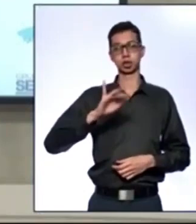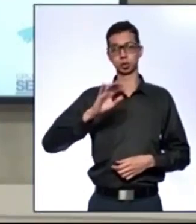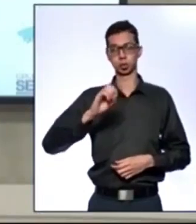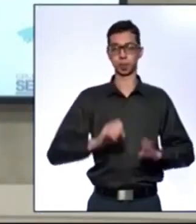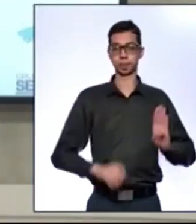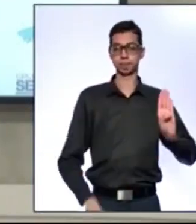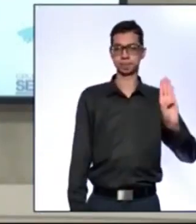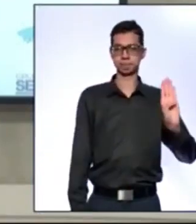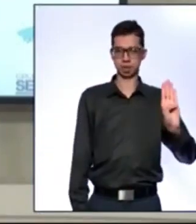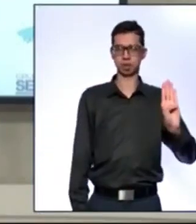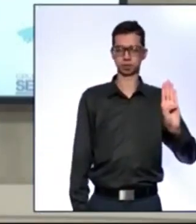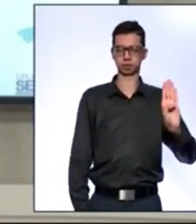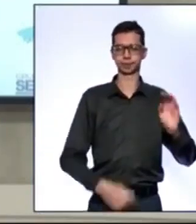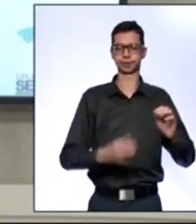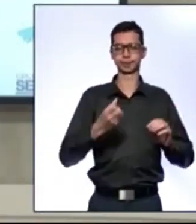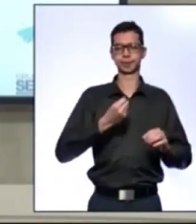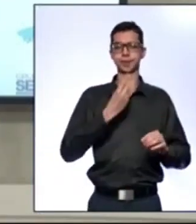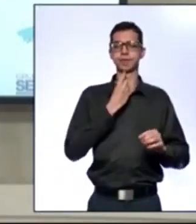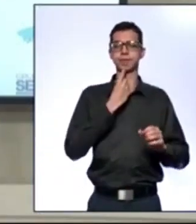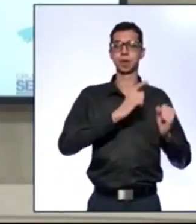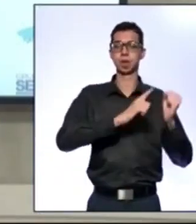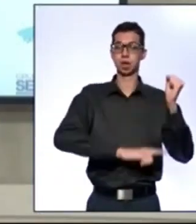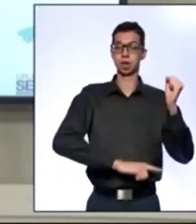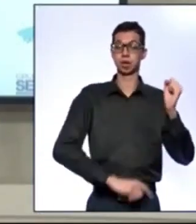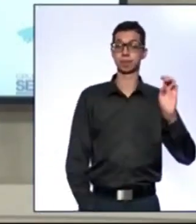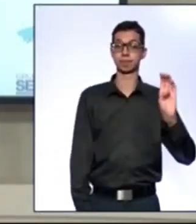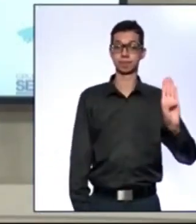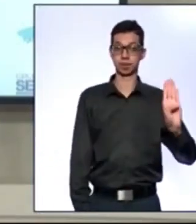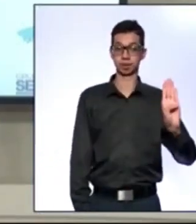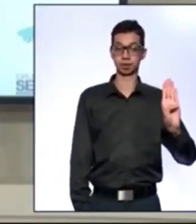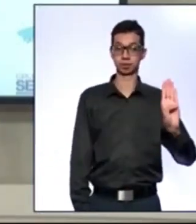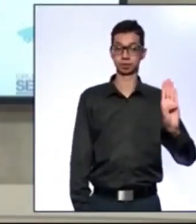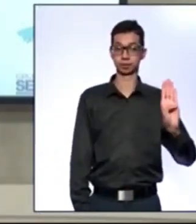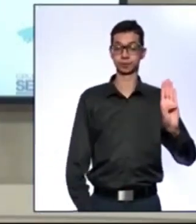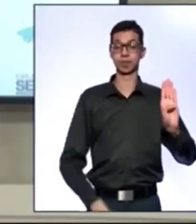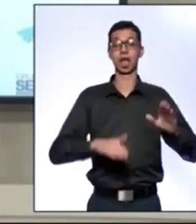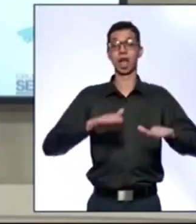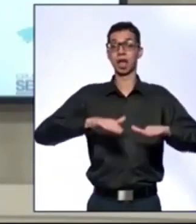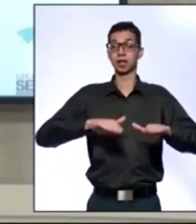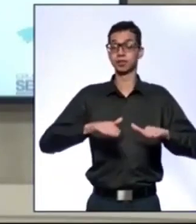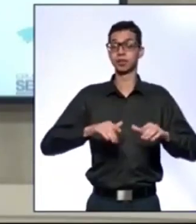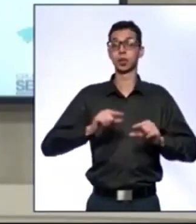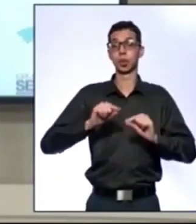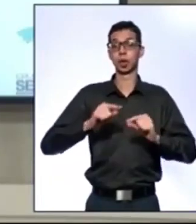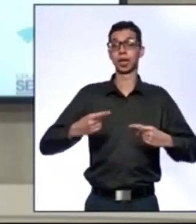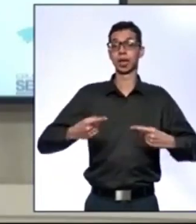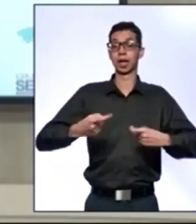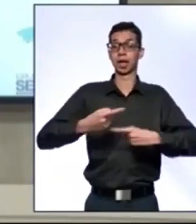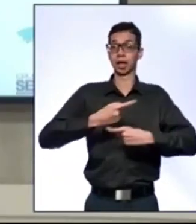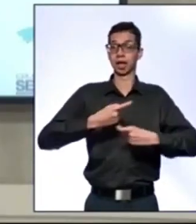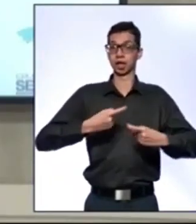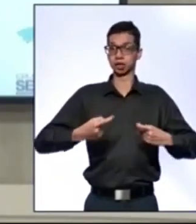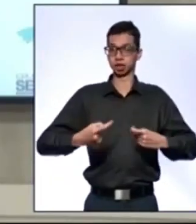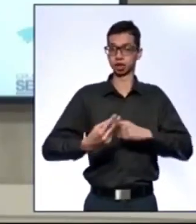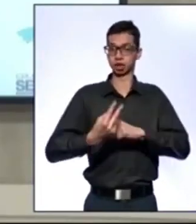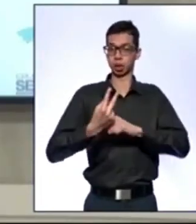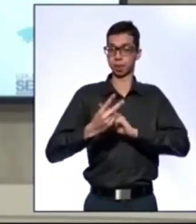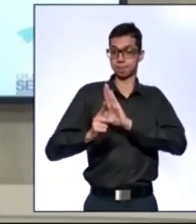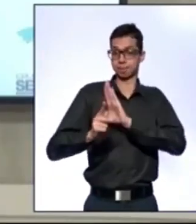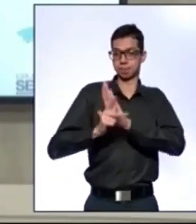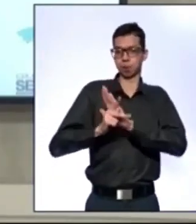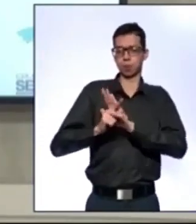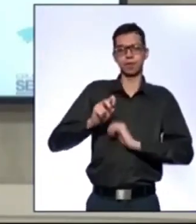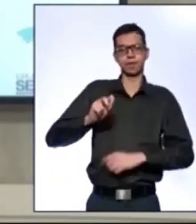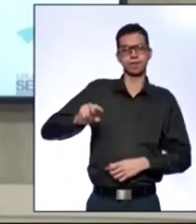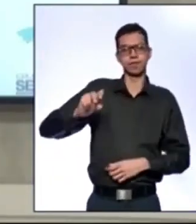com o antígeno da superfície do vírus. Então, olha o esquema,